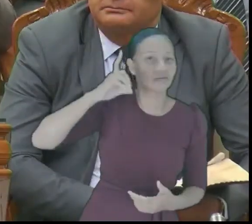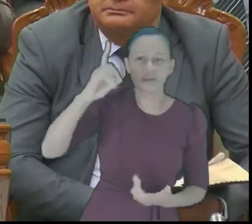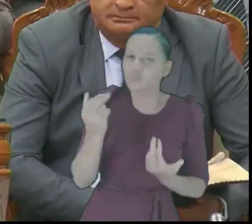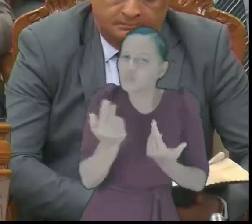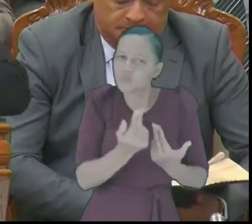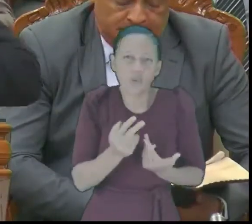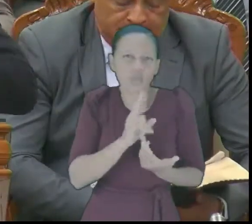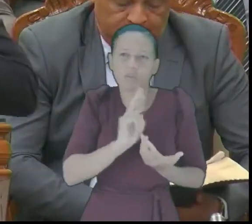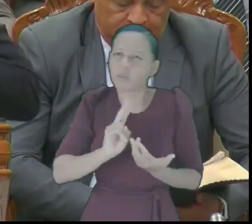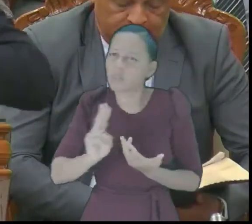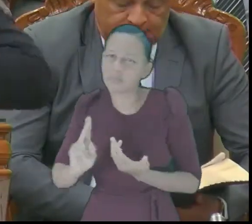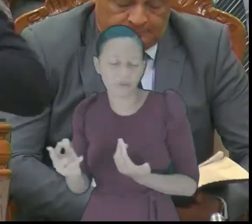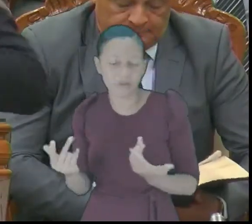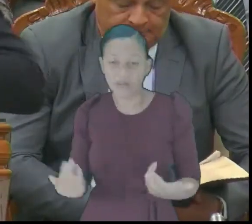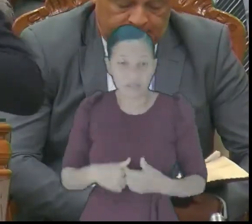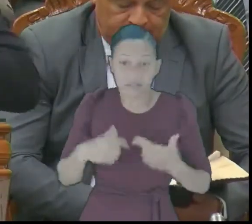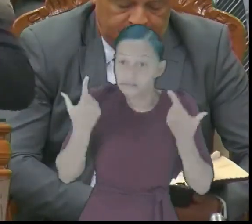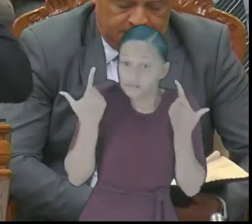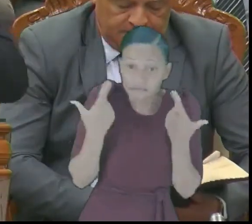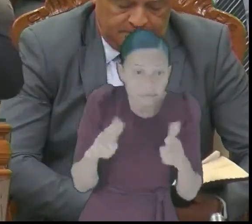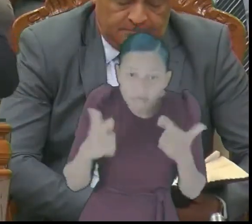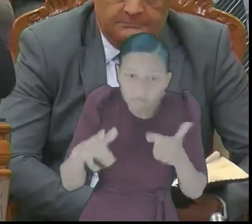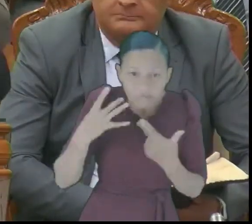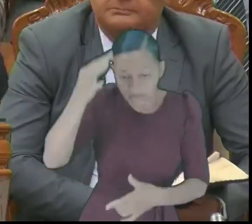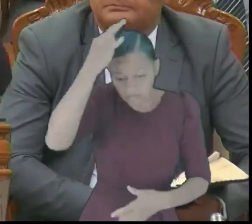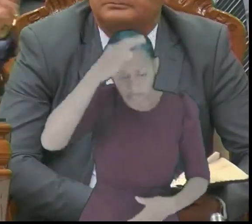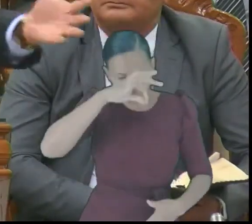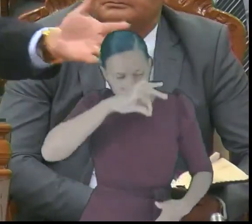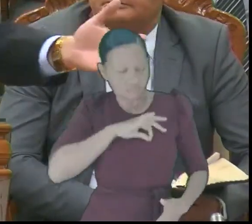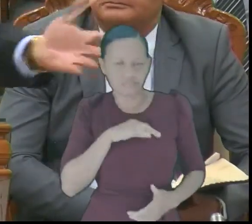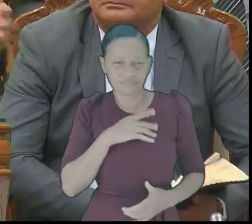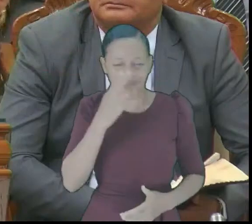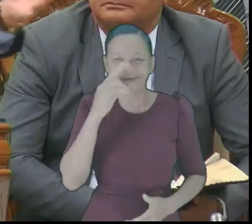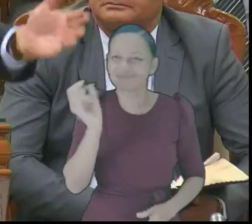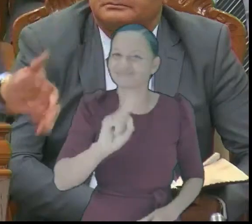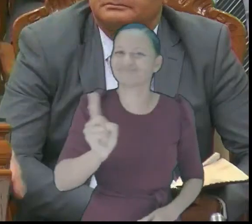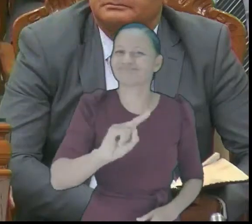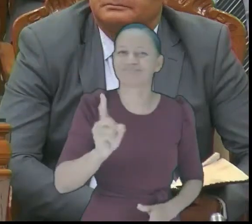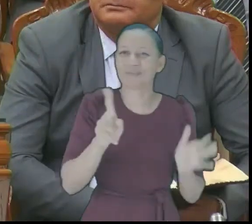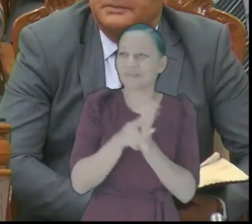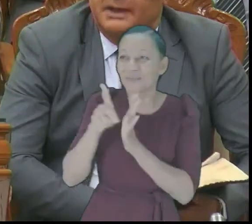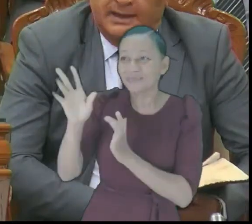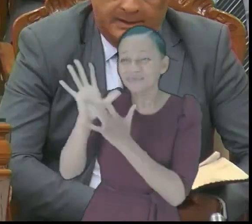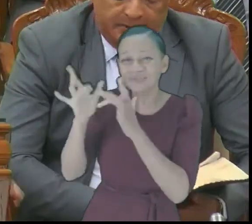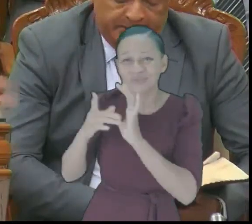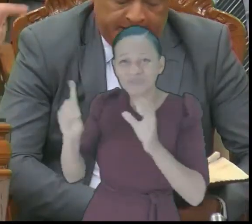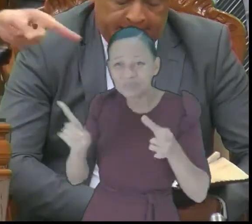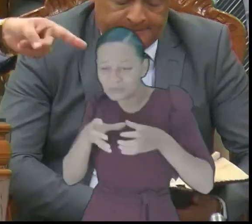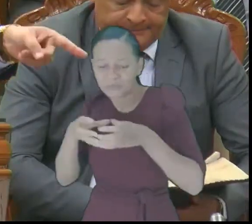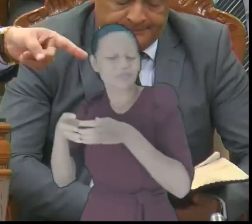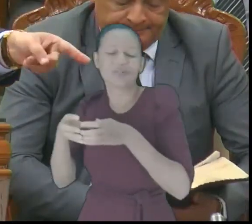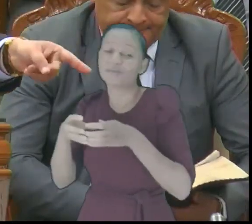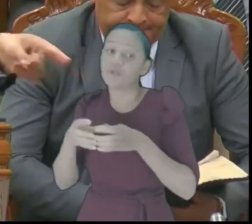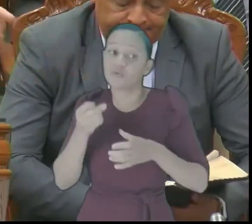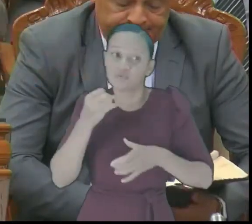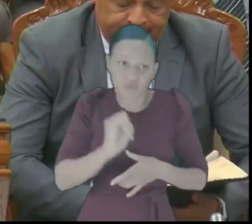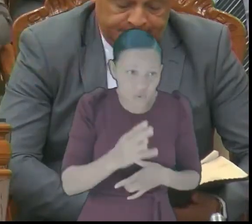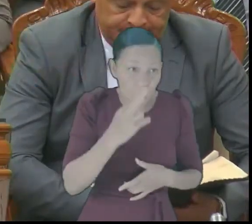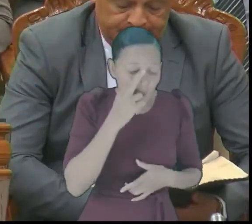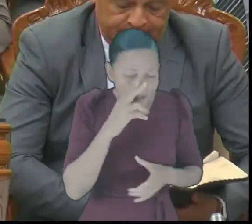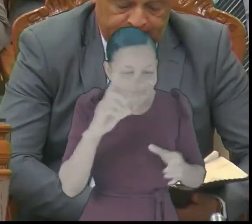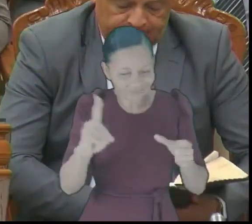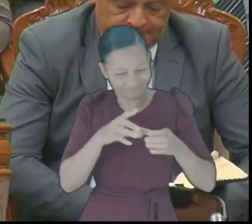coisa. Se alguém não tem o Espírito Santo dentro dele, ele não é crente, ele não é de Cristo. Você só é crente